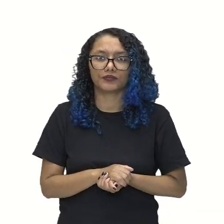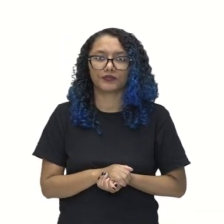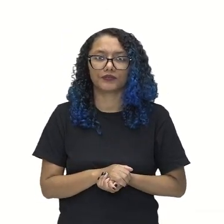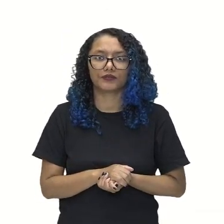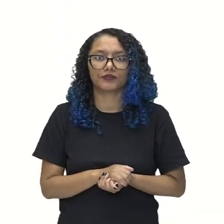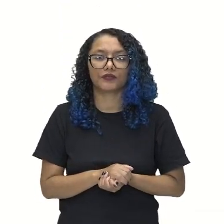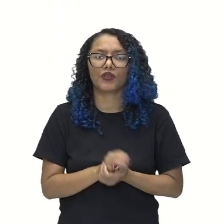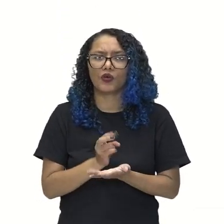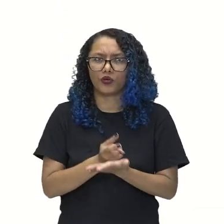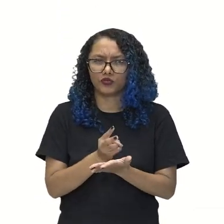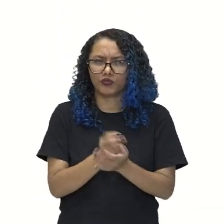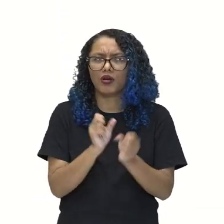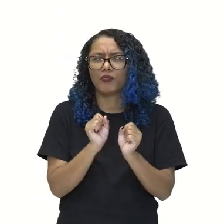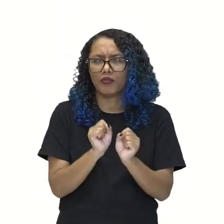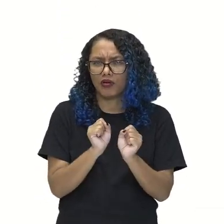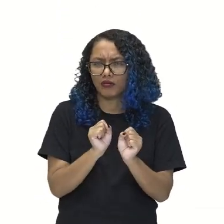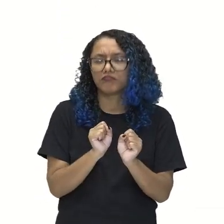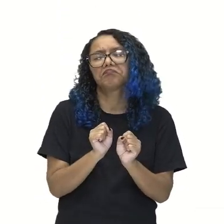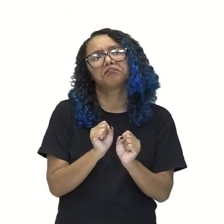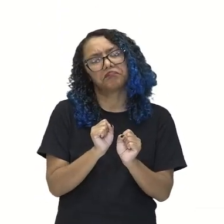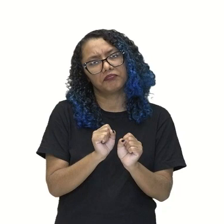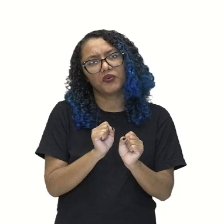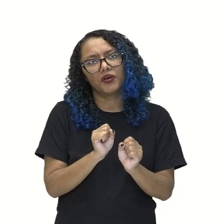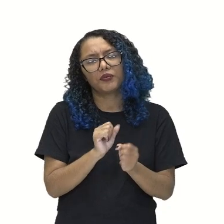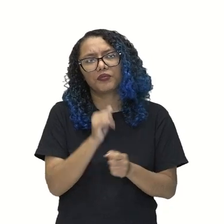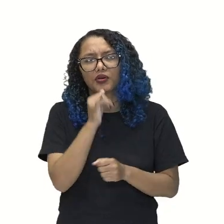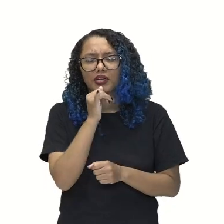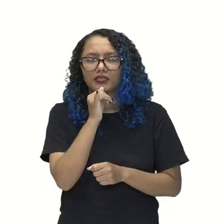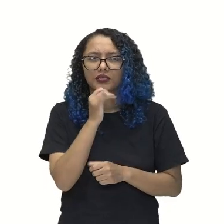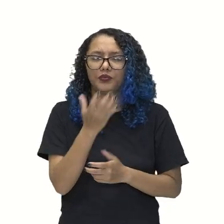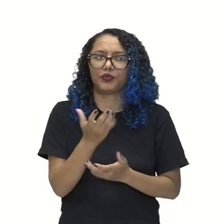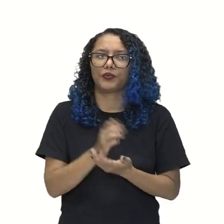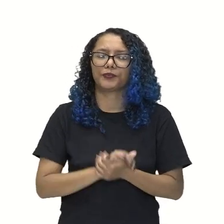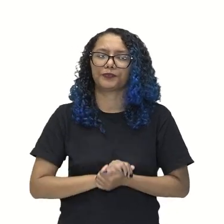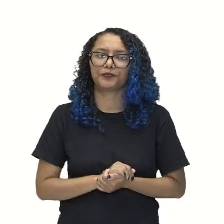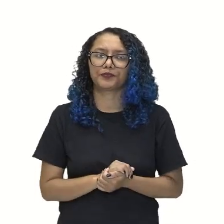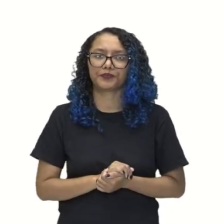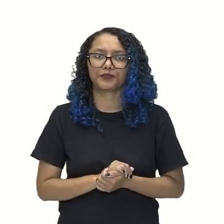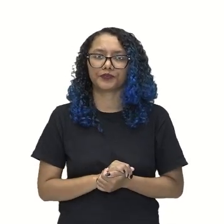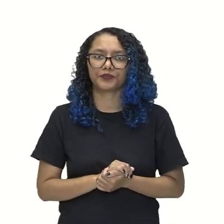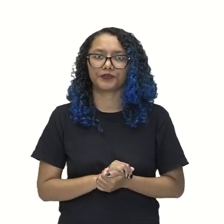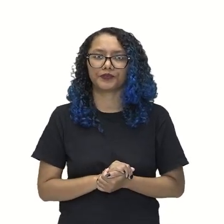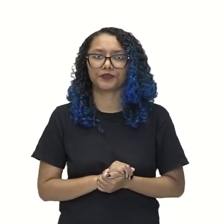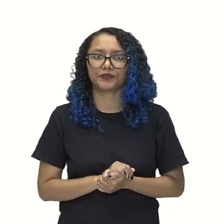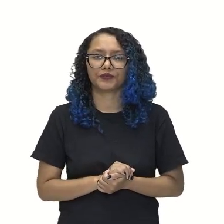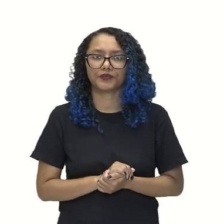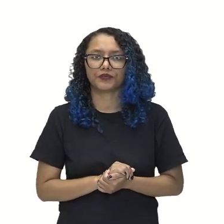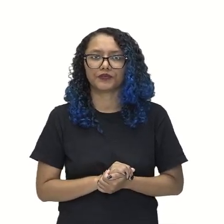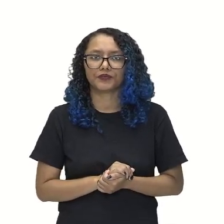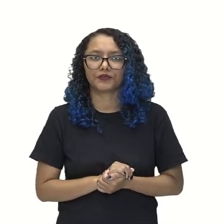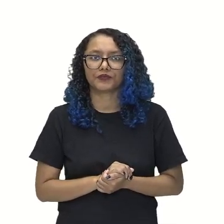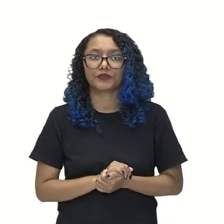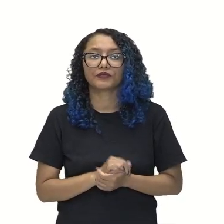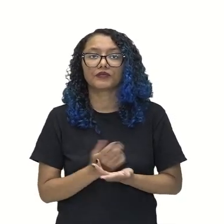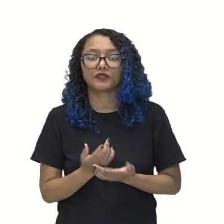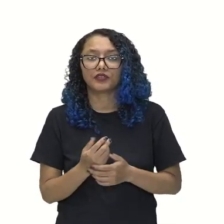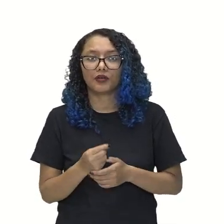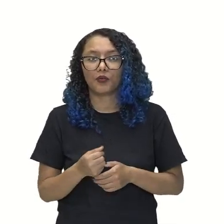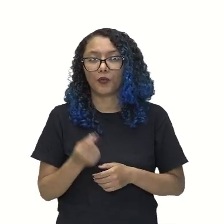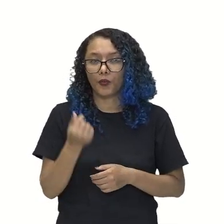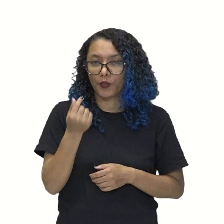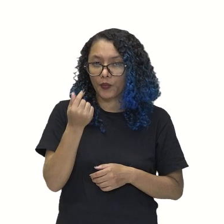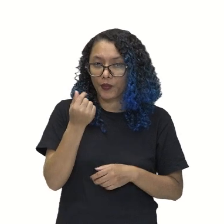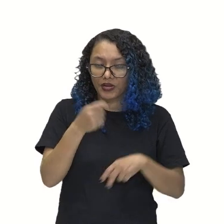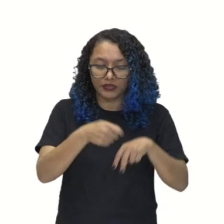ainda a situação, olha. Eu poderia dizer que o preço de uma calça,